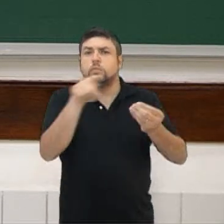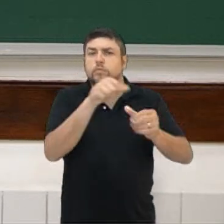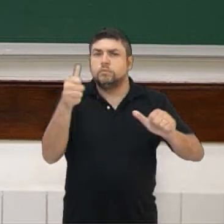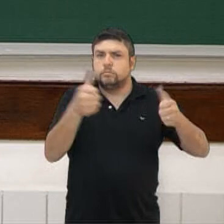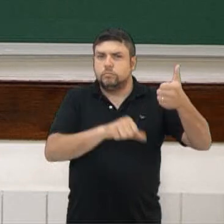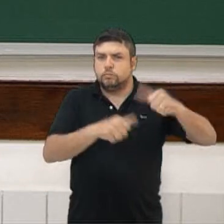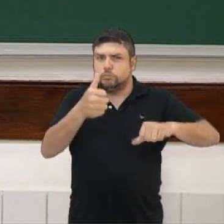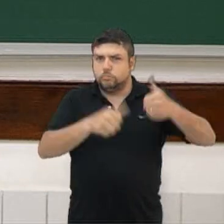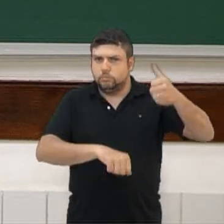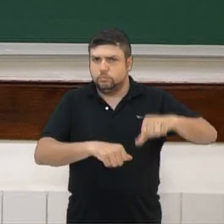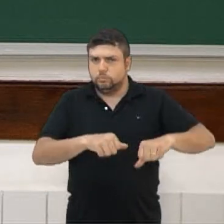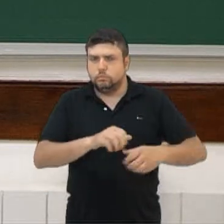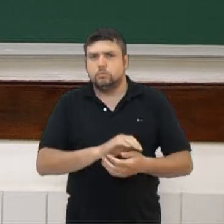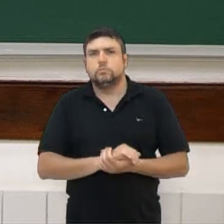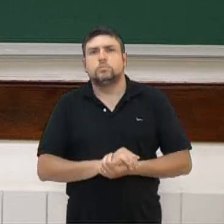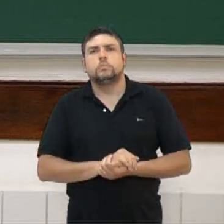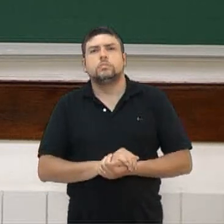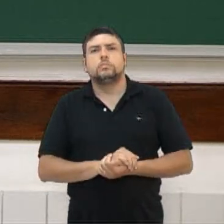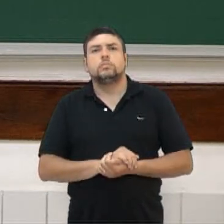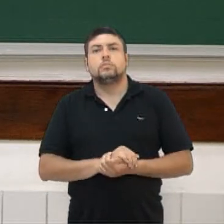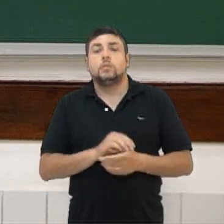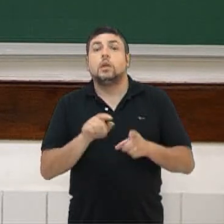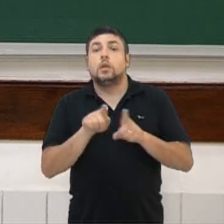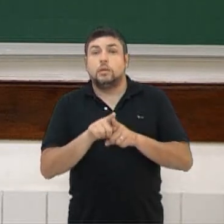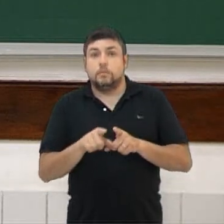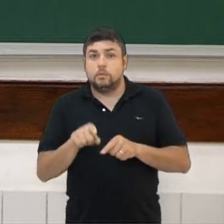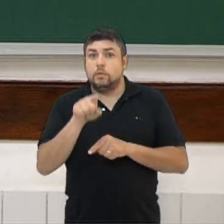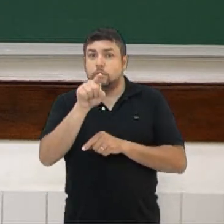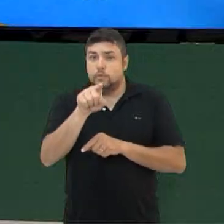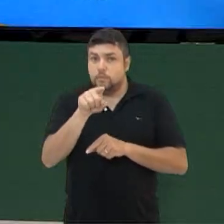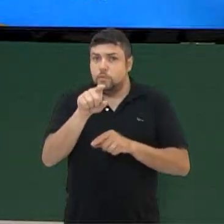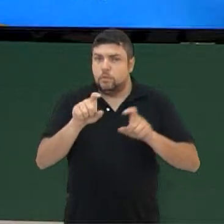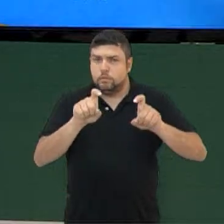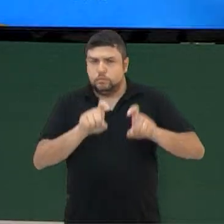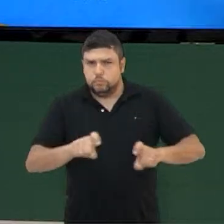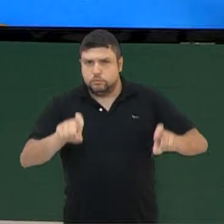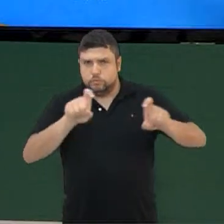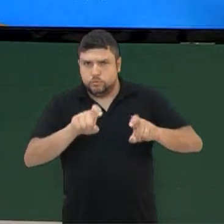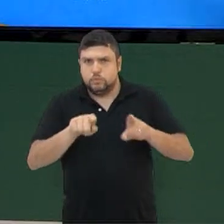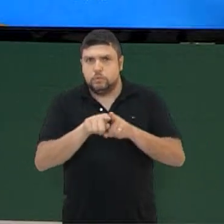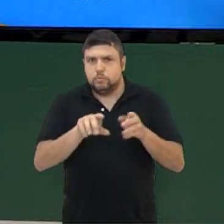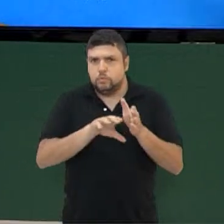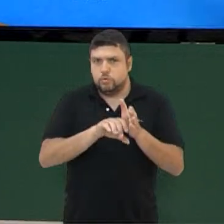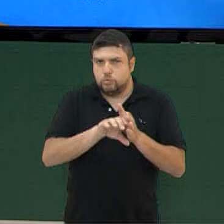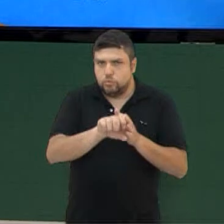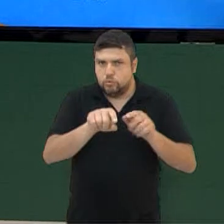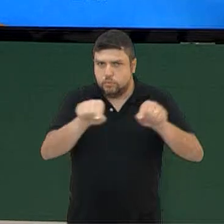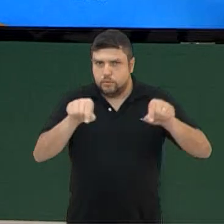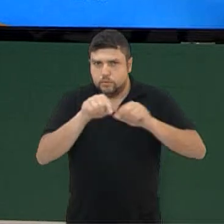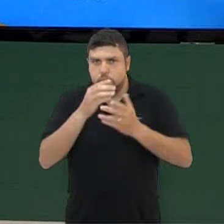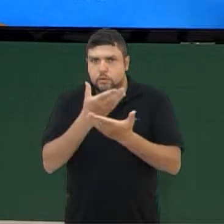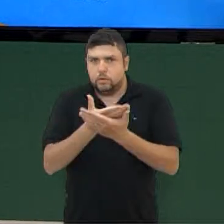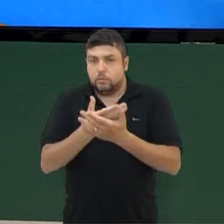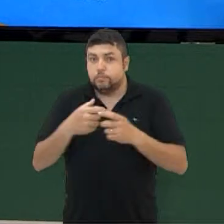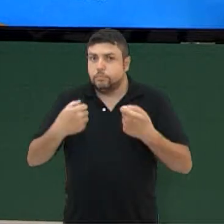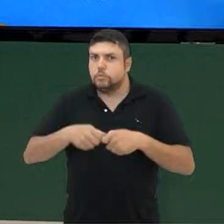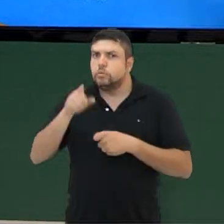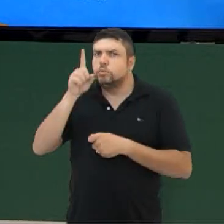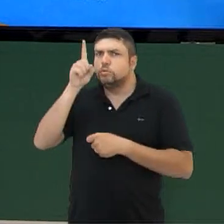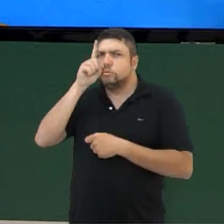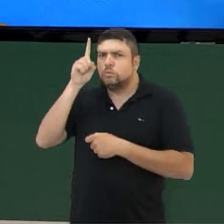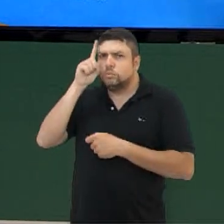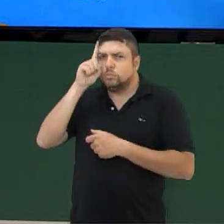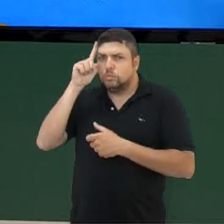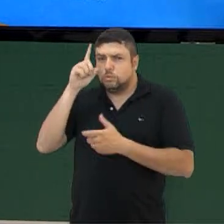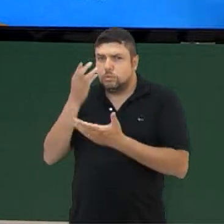ok? Ainda você que está assistindo pelo computador e tem acesso ao Google Classroom, não esqueça, todo dia tem aula de